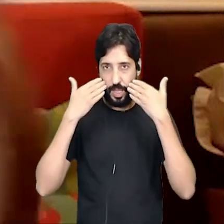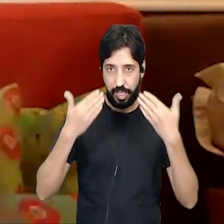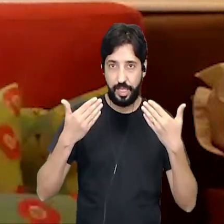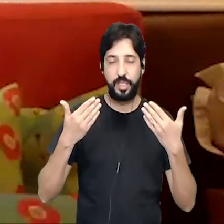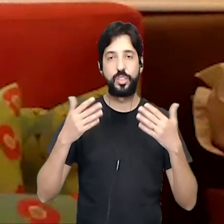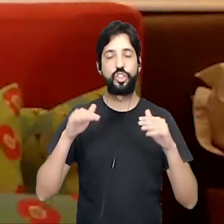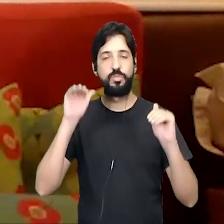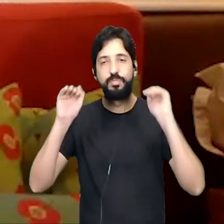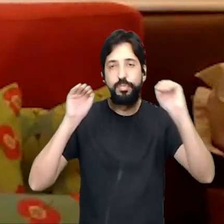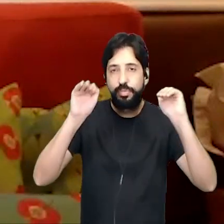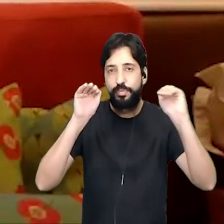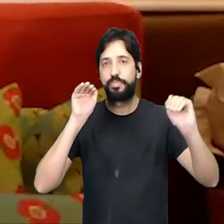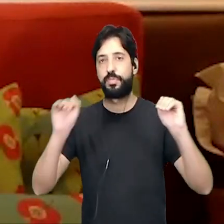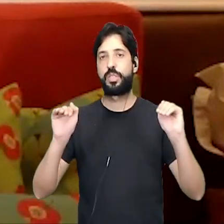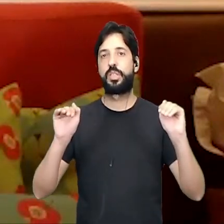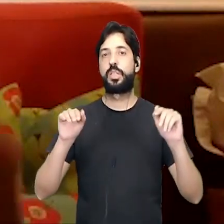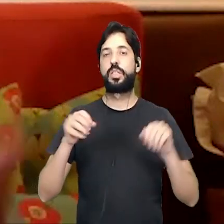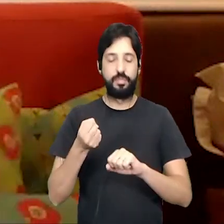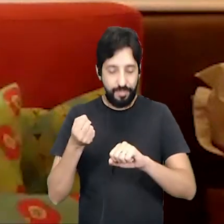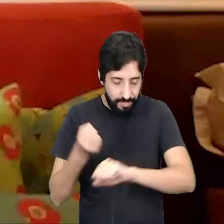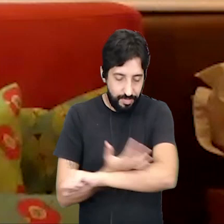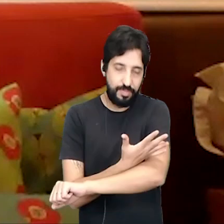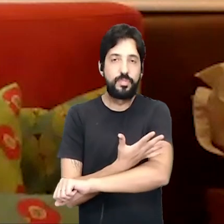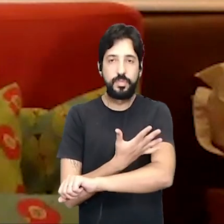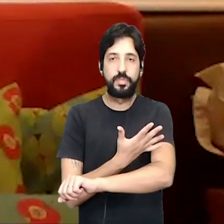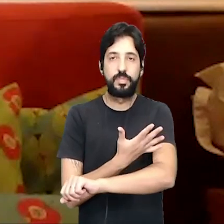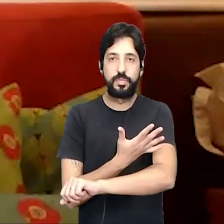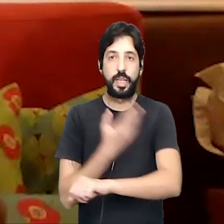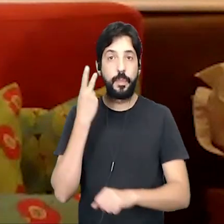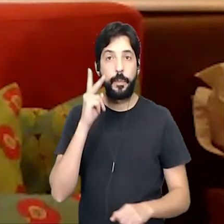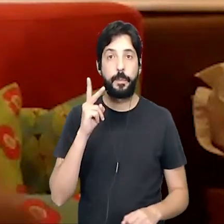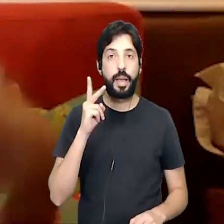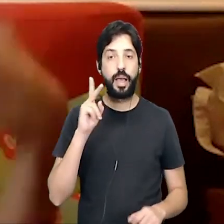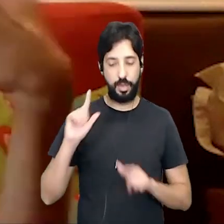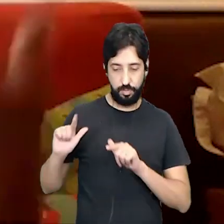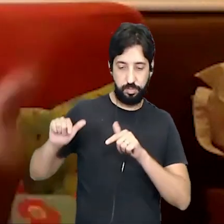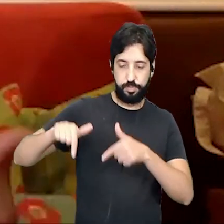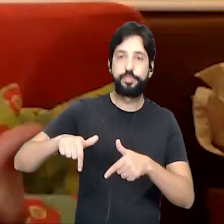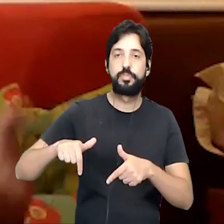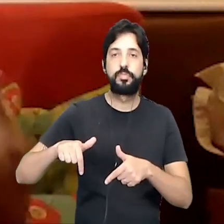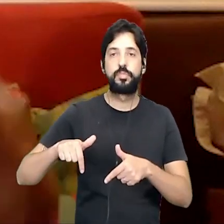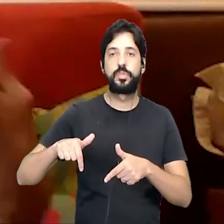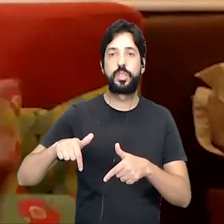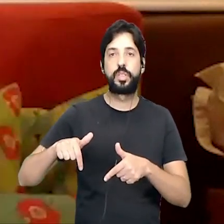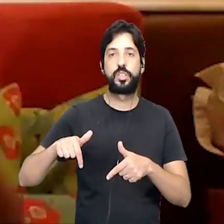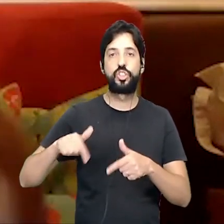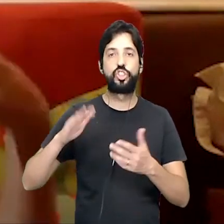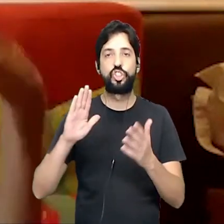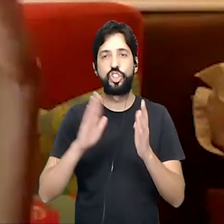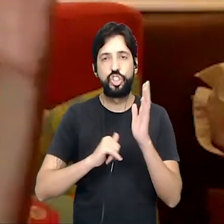estética, política, né, de mobilização e de sensibilização para